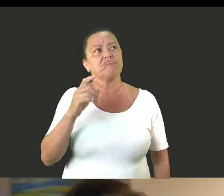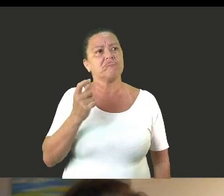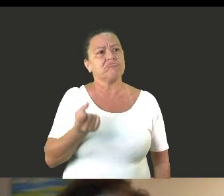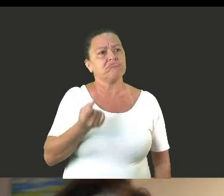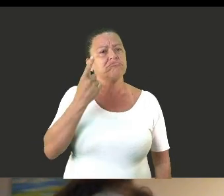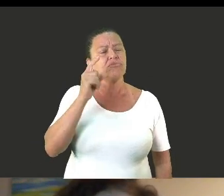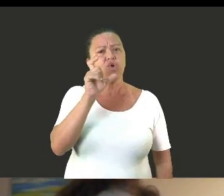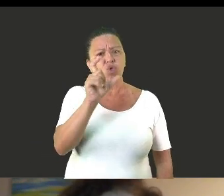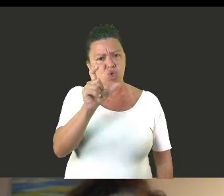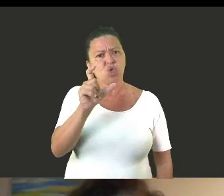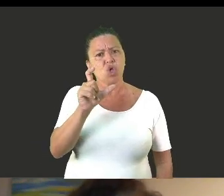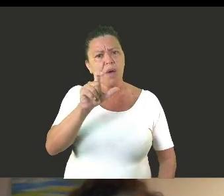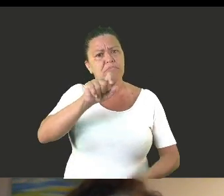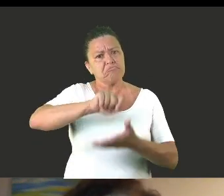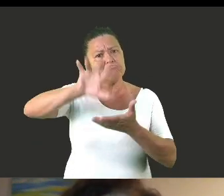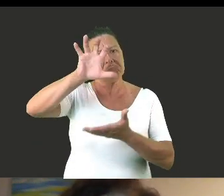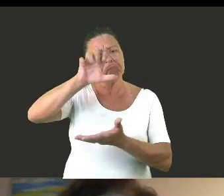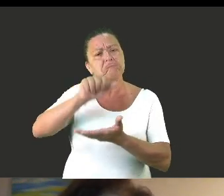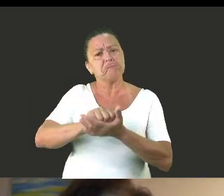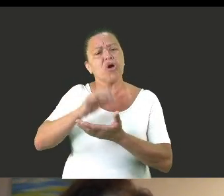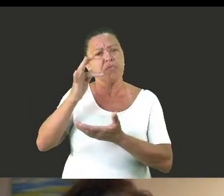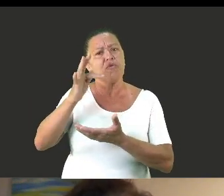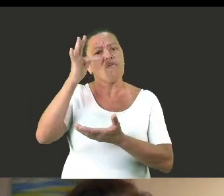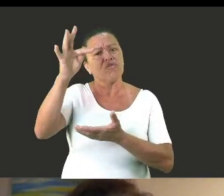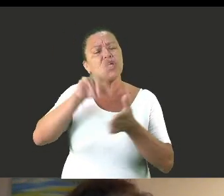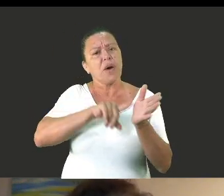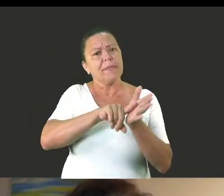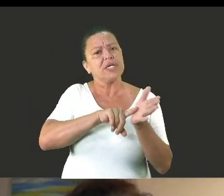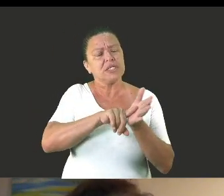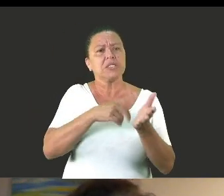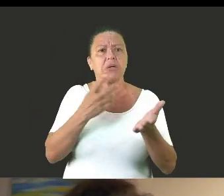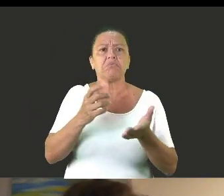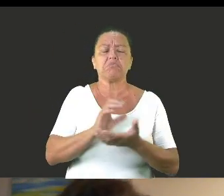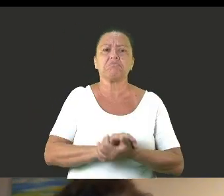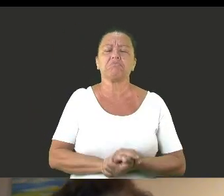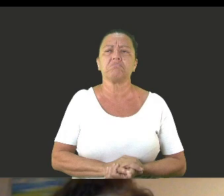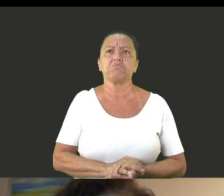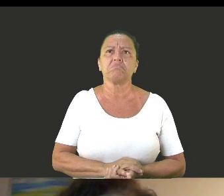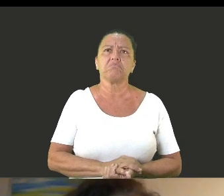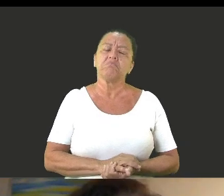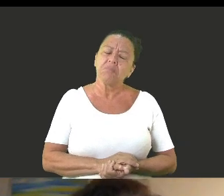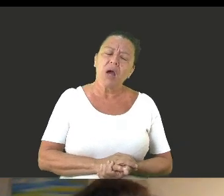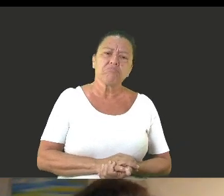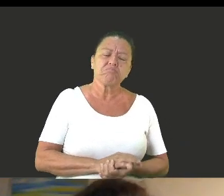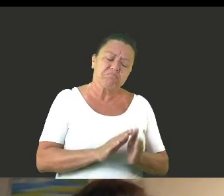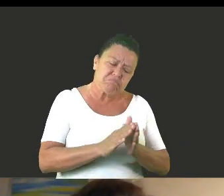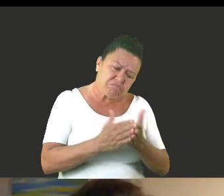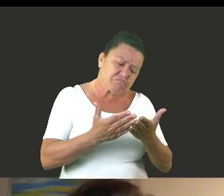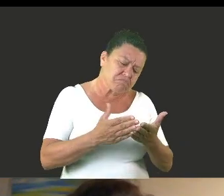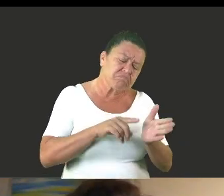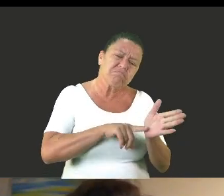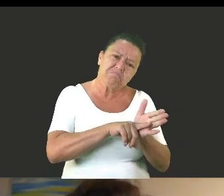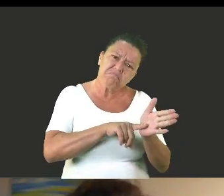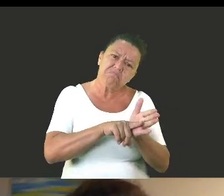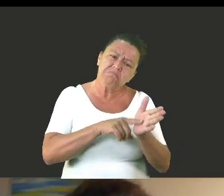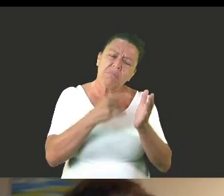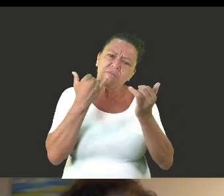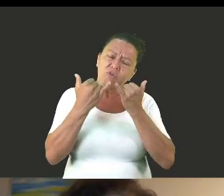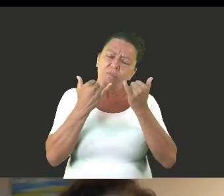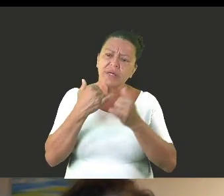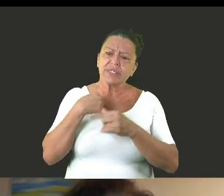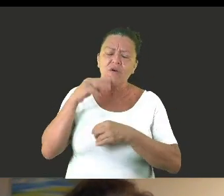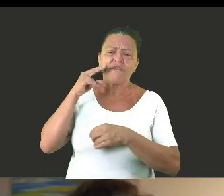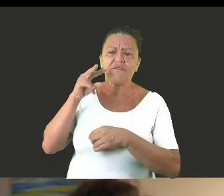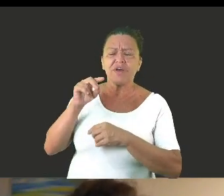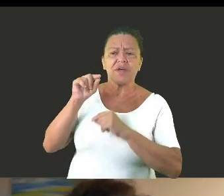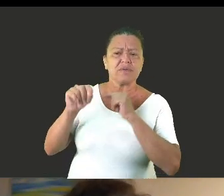meu caderninho de anotações para um dia no futuro ir pesquisar. E um dia, buscando informações sobre